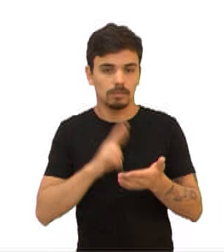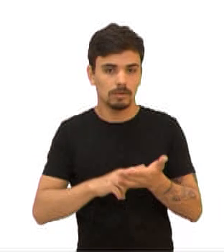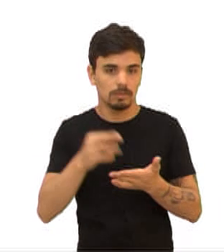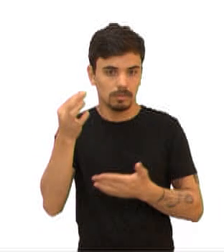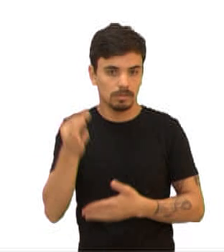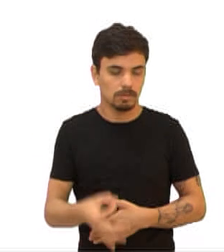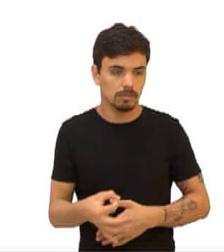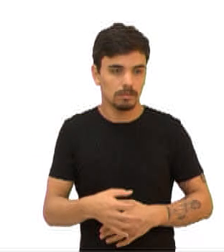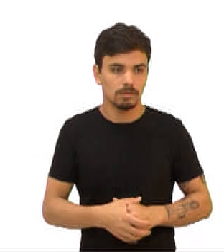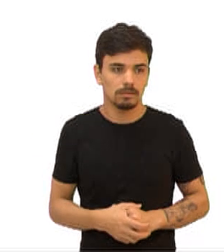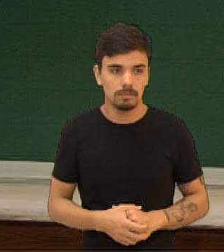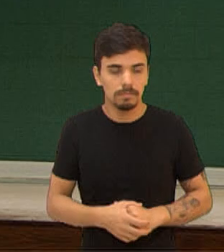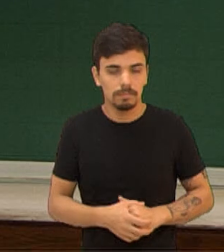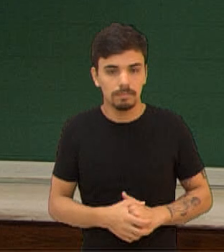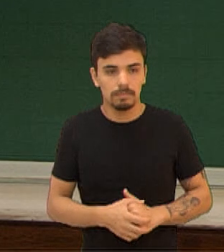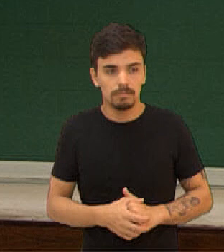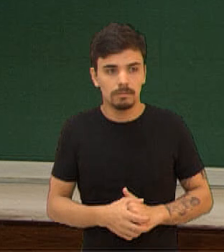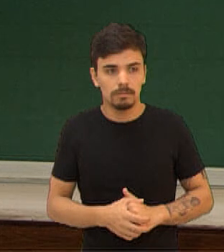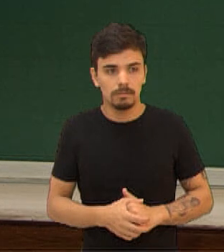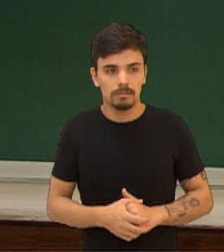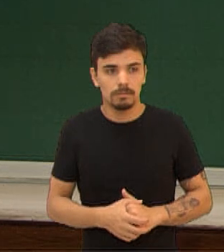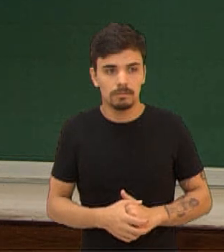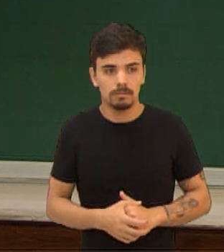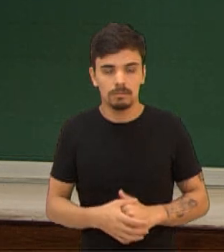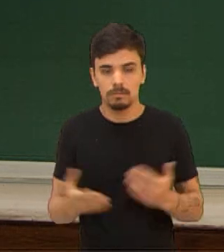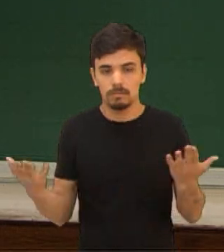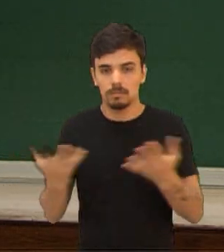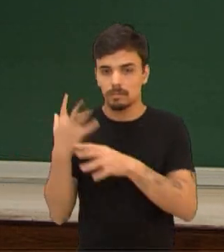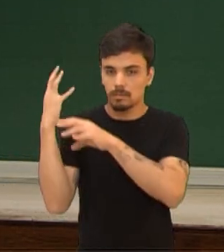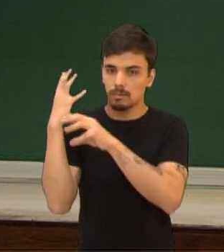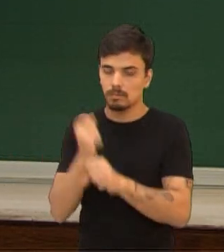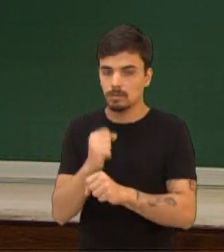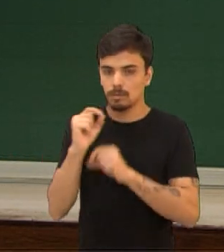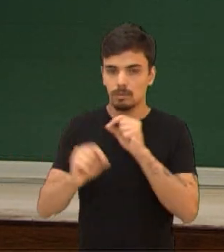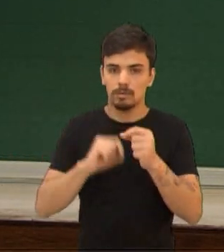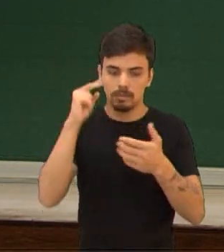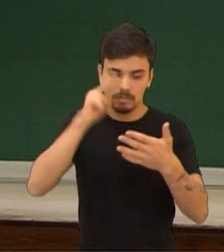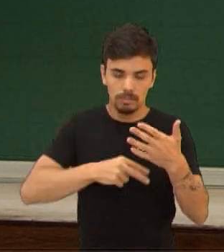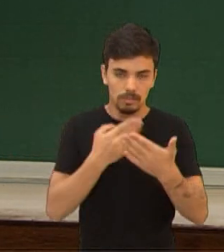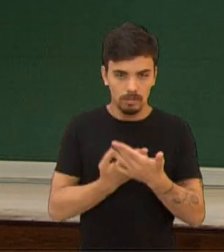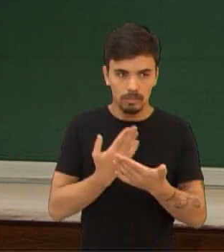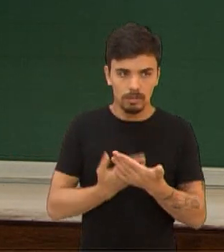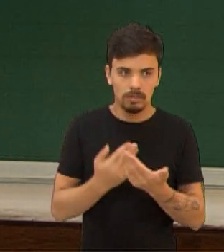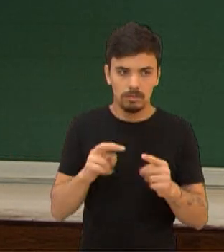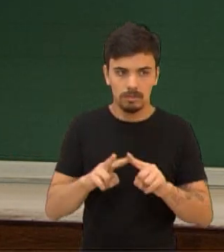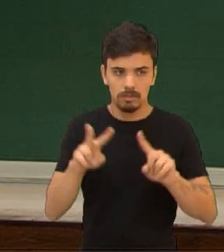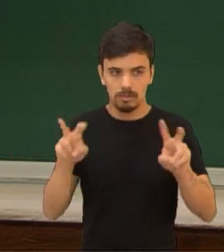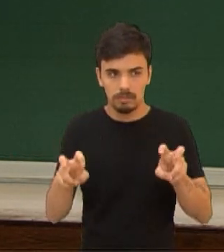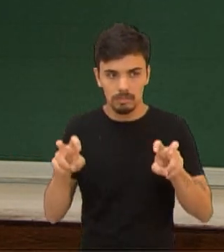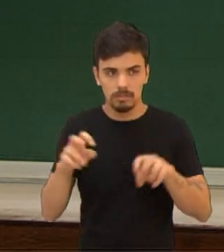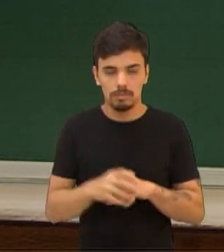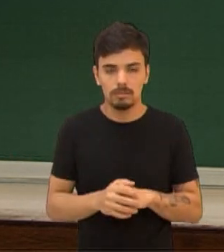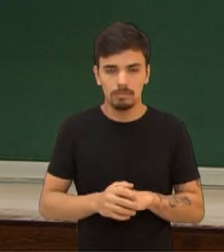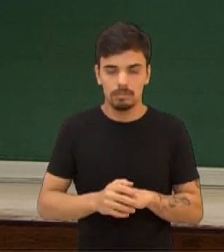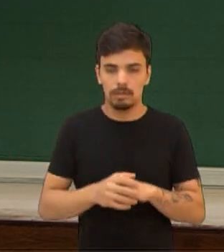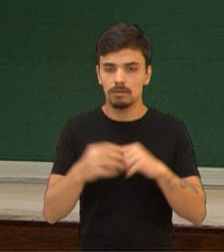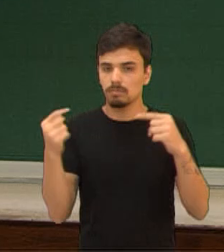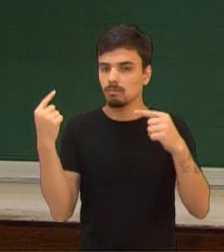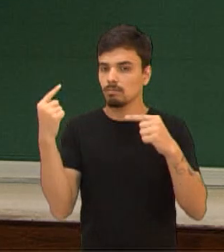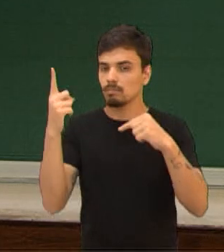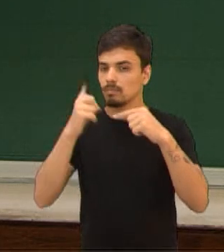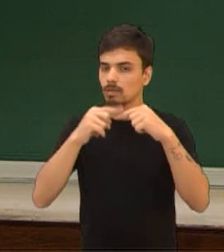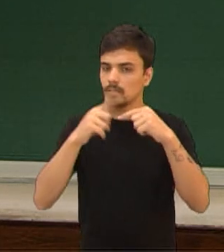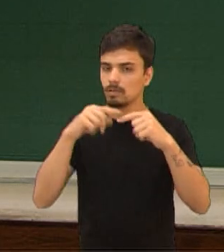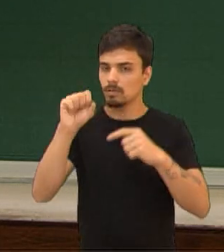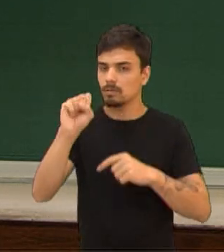próximo para a gente utilizar nesse projeto. Tá? Lembrando que o que a gente viu na aula foi o circuito em série de capacitores,